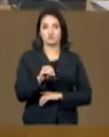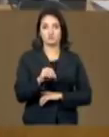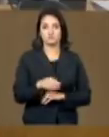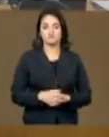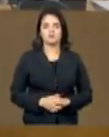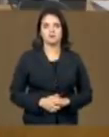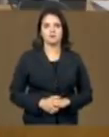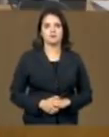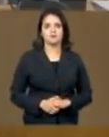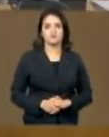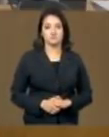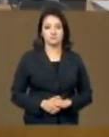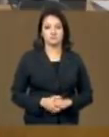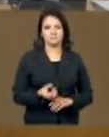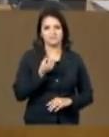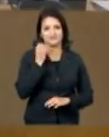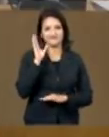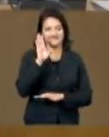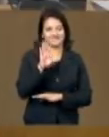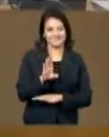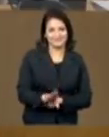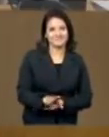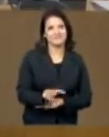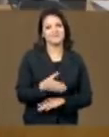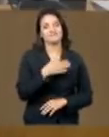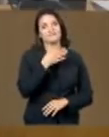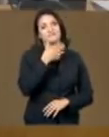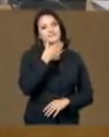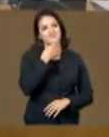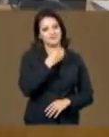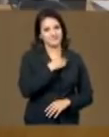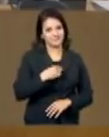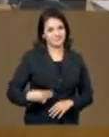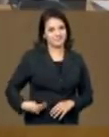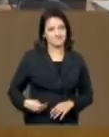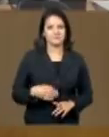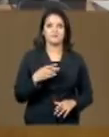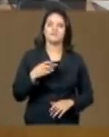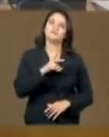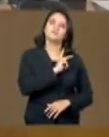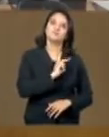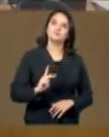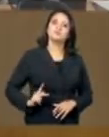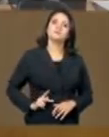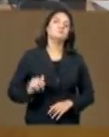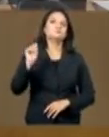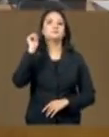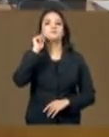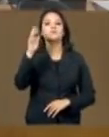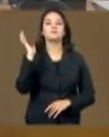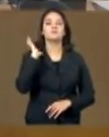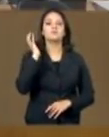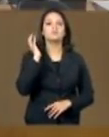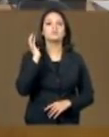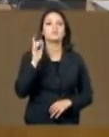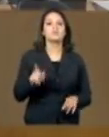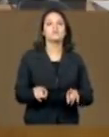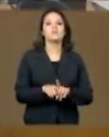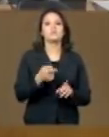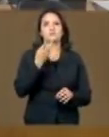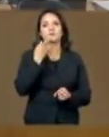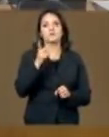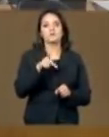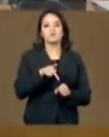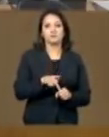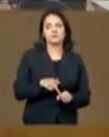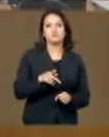boa tarde excelentíssimos senhores ministros seletivo seu presidente excelentíssima ministra rosa weber senhor procurador geral funciona